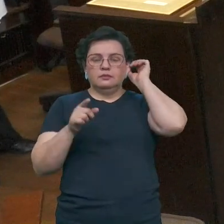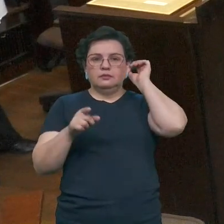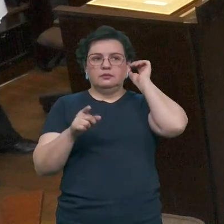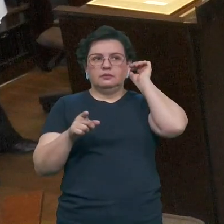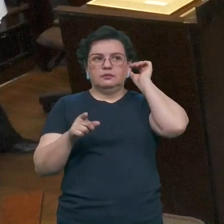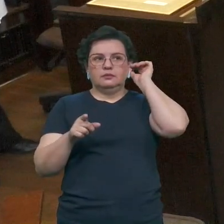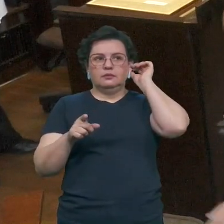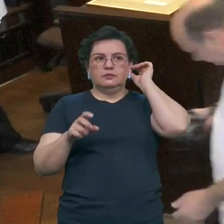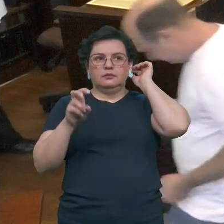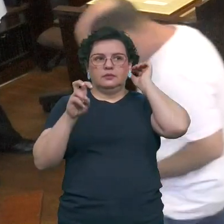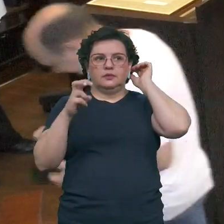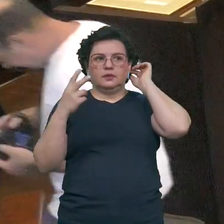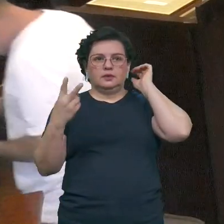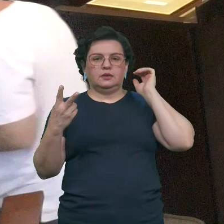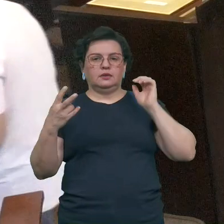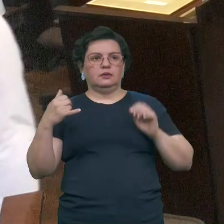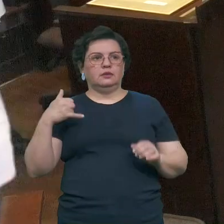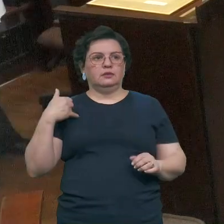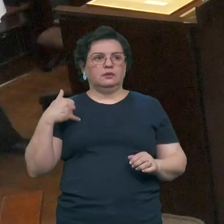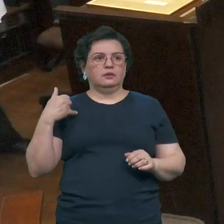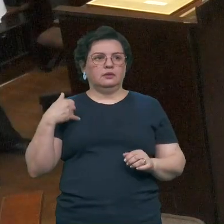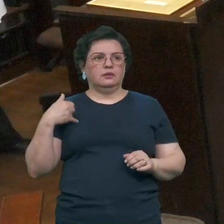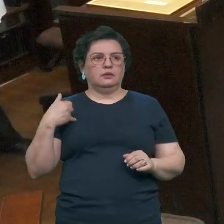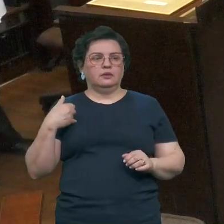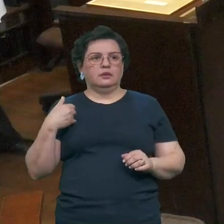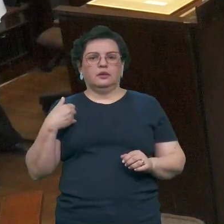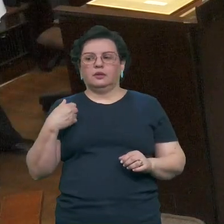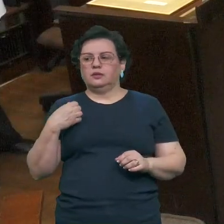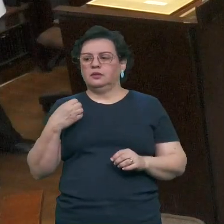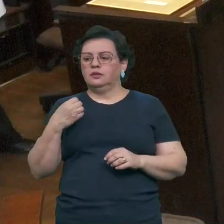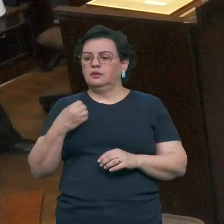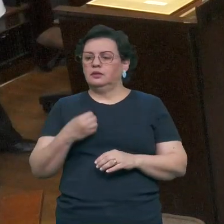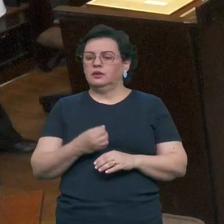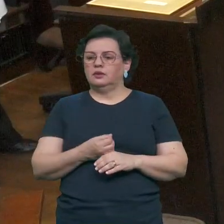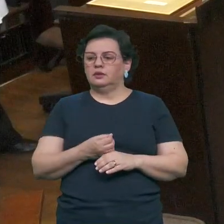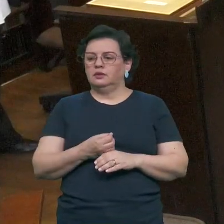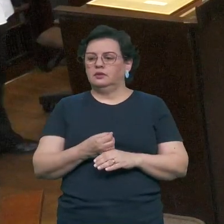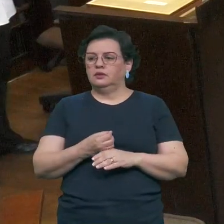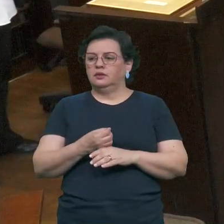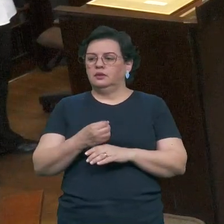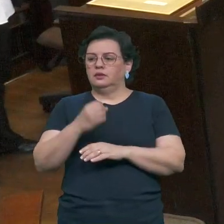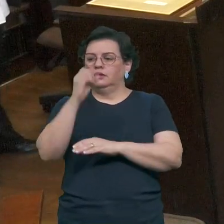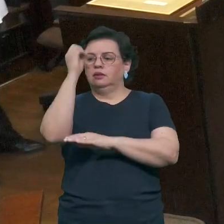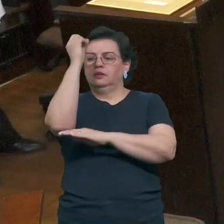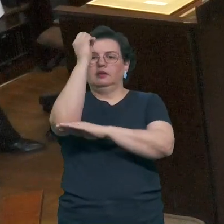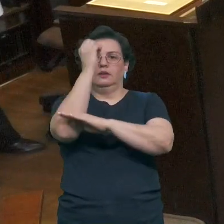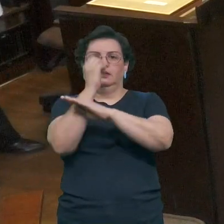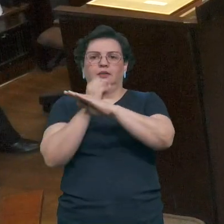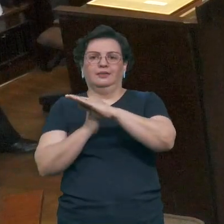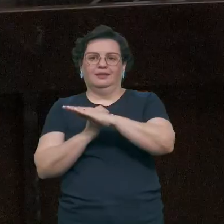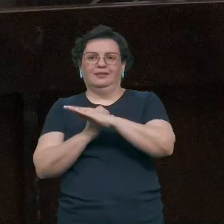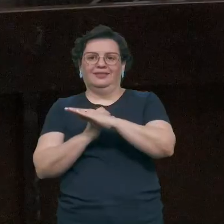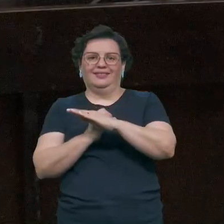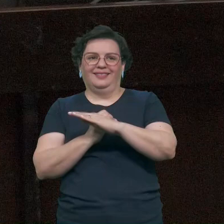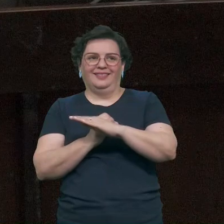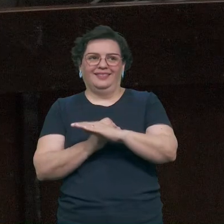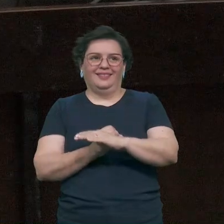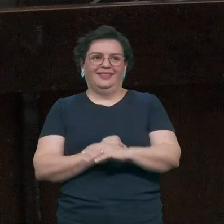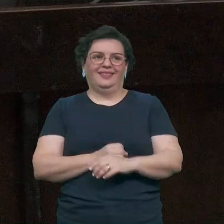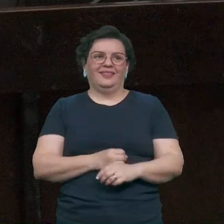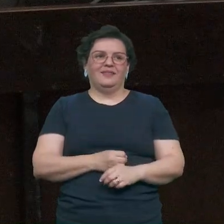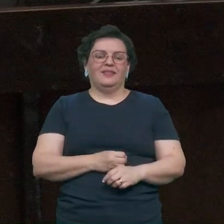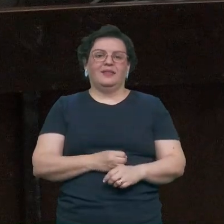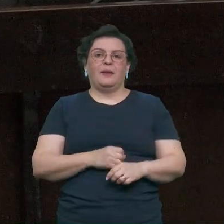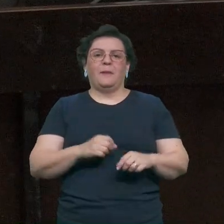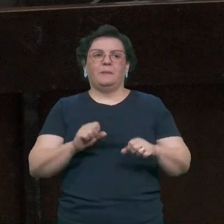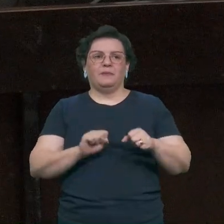tem 52 anos e nasceu em Ocauçu. É graduada em Ciências Sociais pela Unesp e pós-graduada em História e Cultura